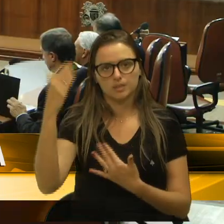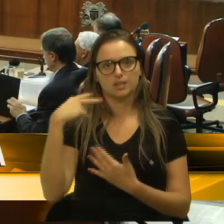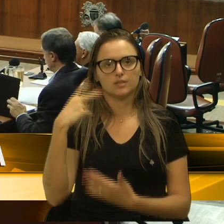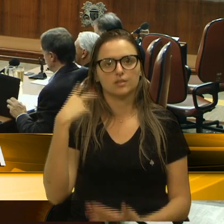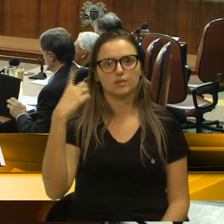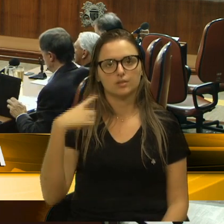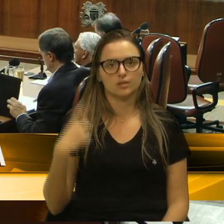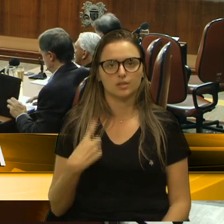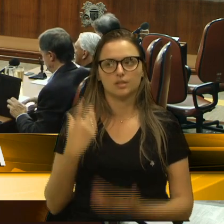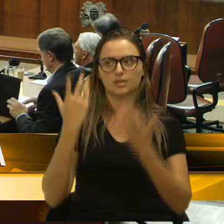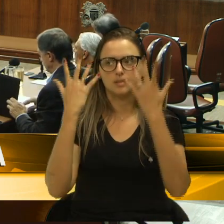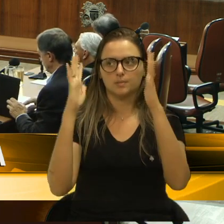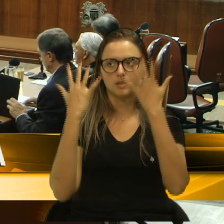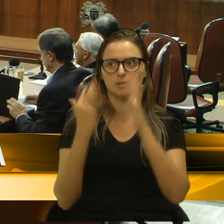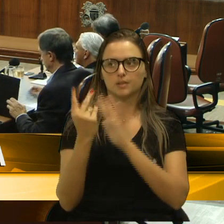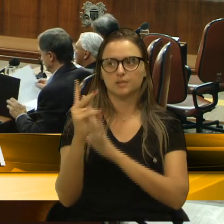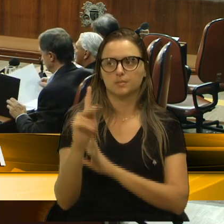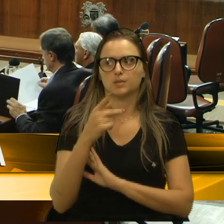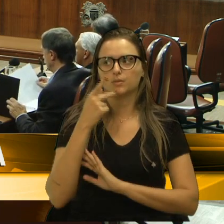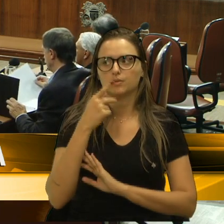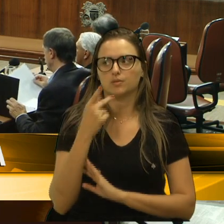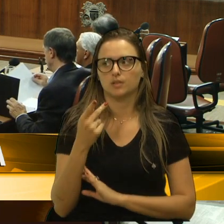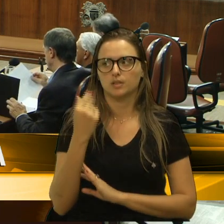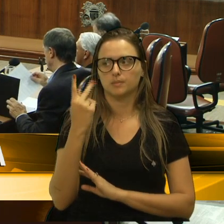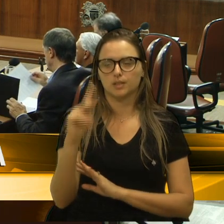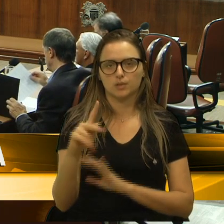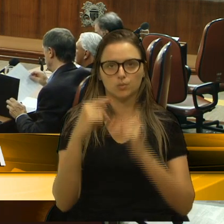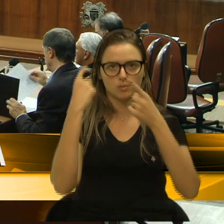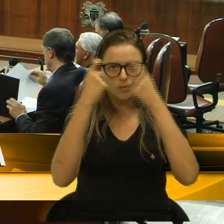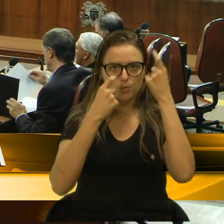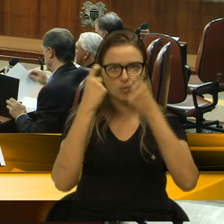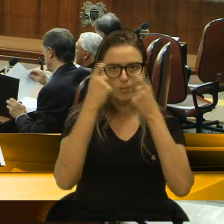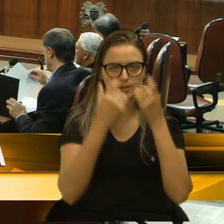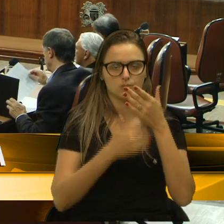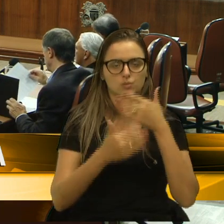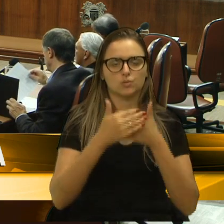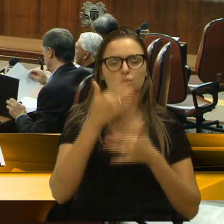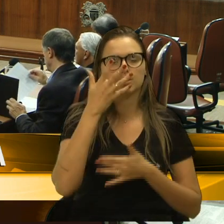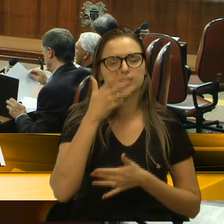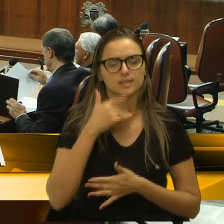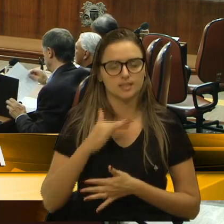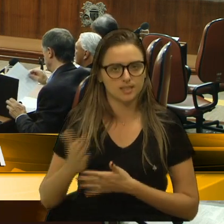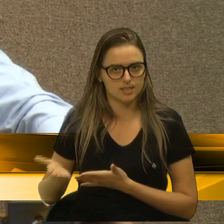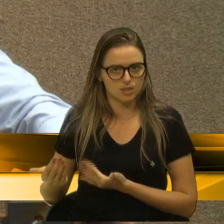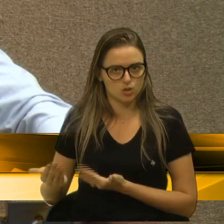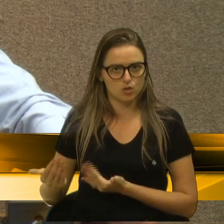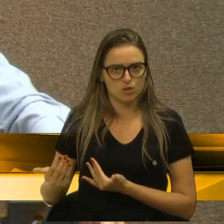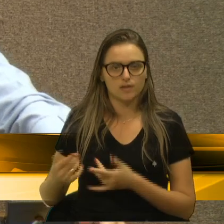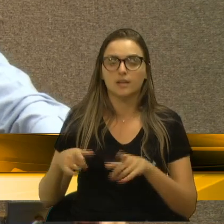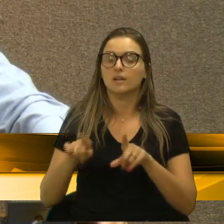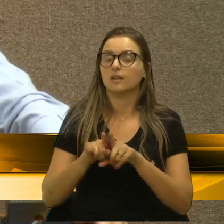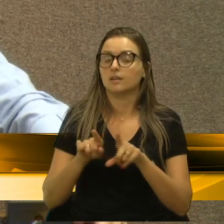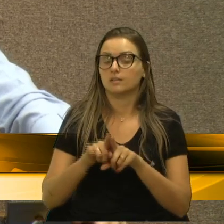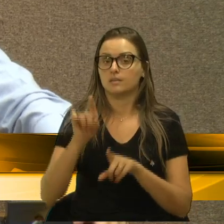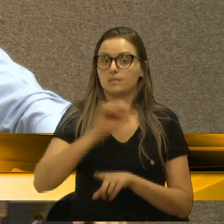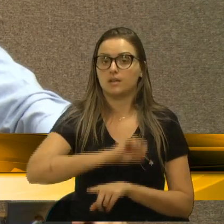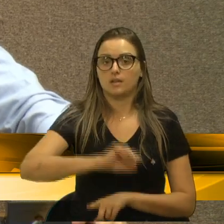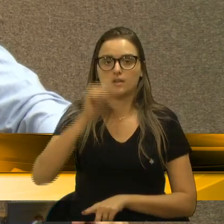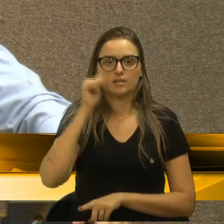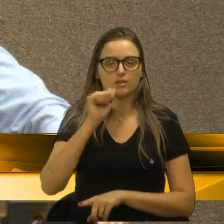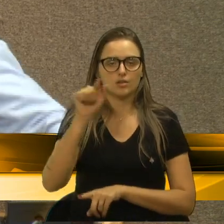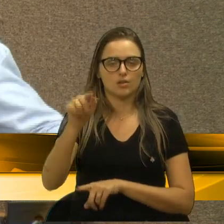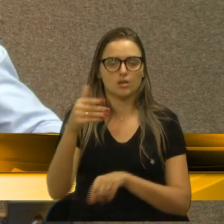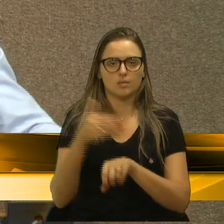Denise, parabenizar a Vossa Excelência pela preocupação com as nossas crianças e adolescentes, como também a senhora faz parte da